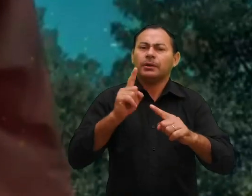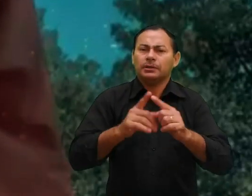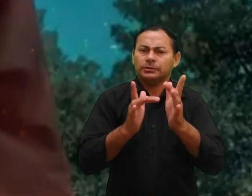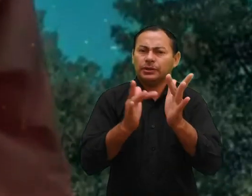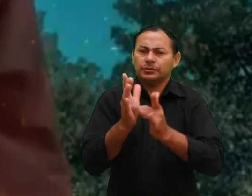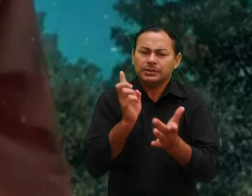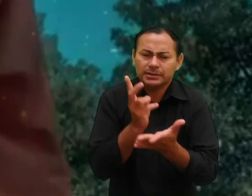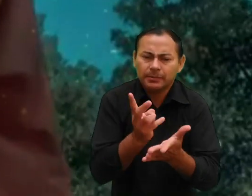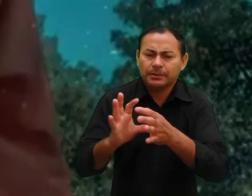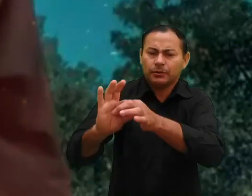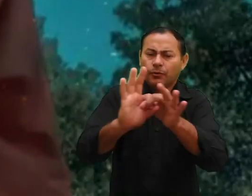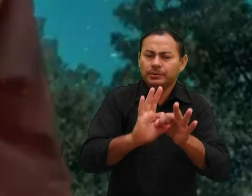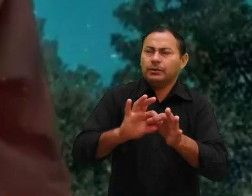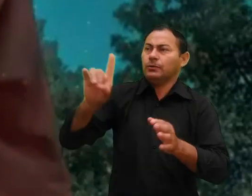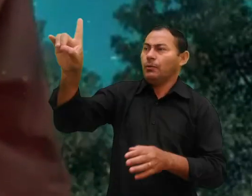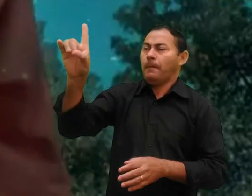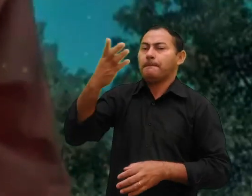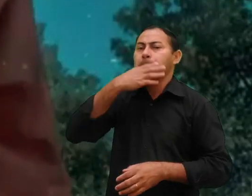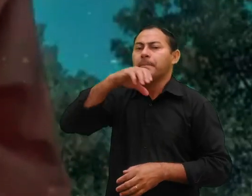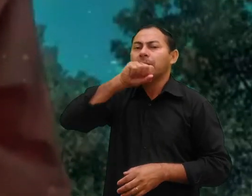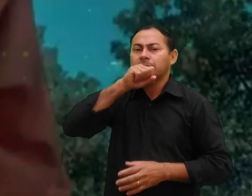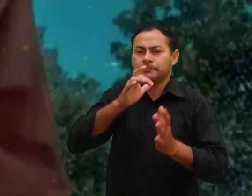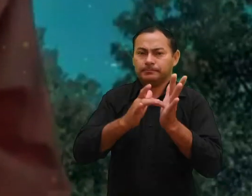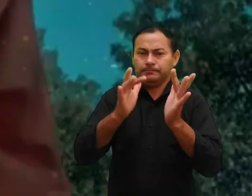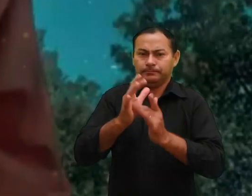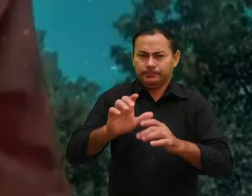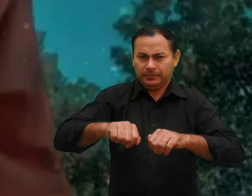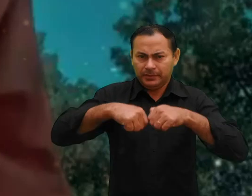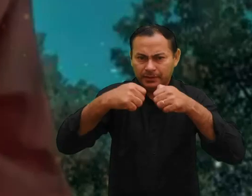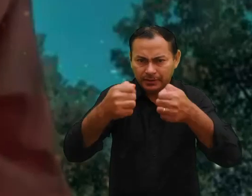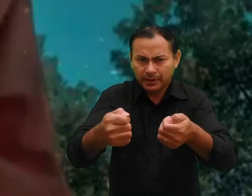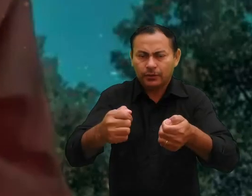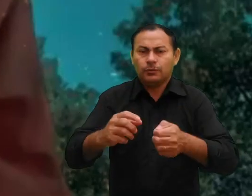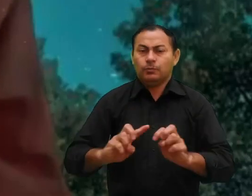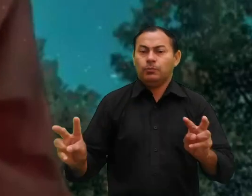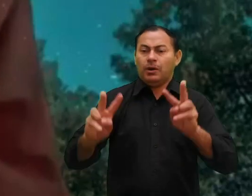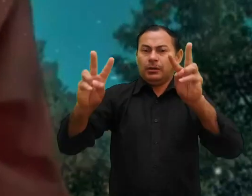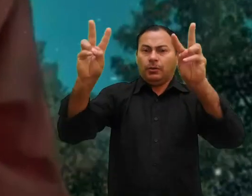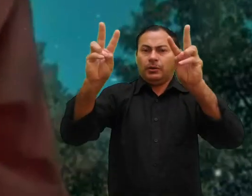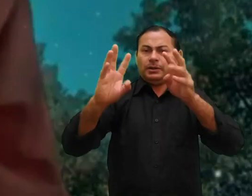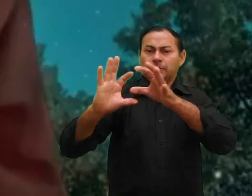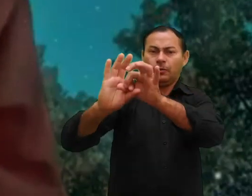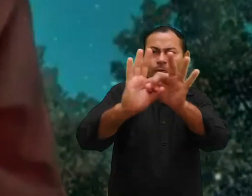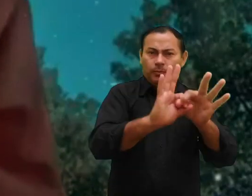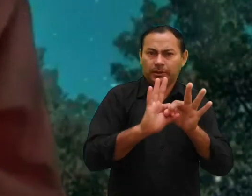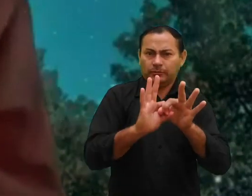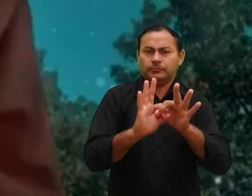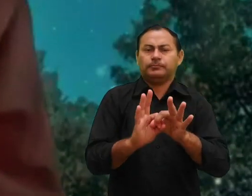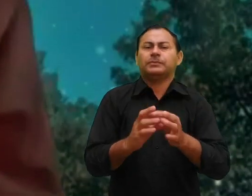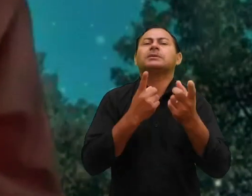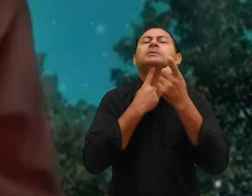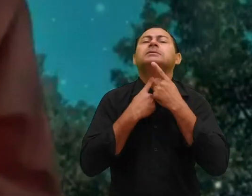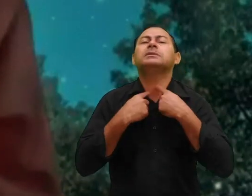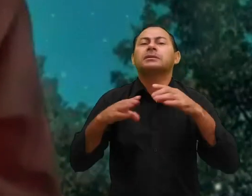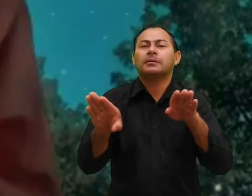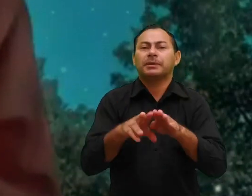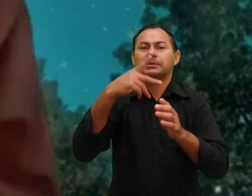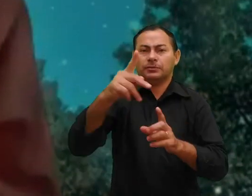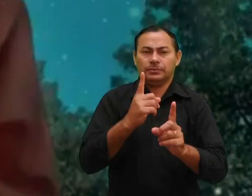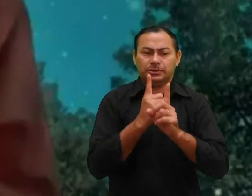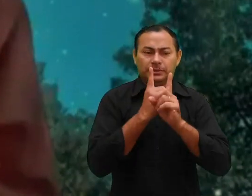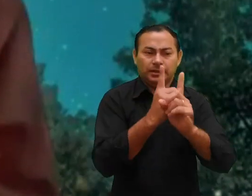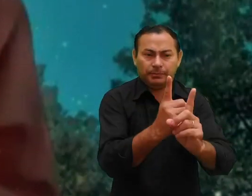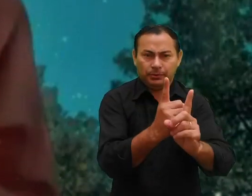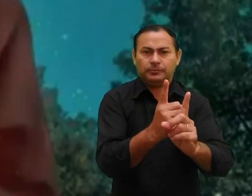em constante comunhão com o Pai. Jesus estabeleceu um grande valor para esta comunhão e a desejou também para